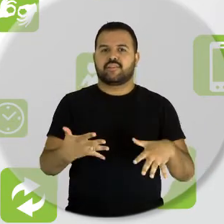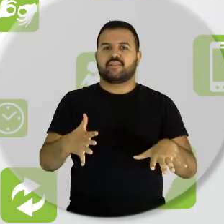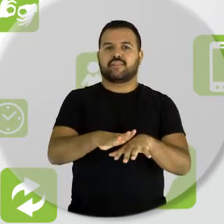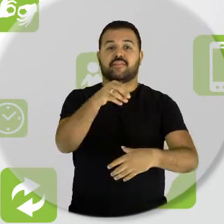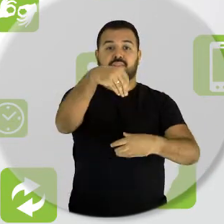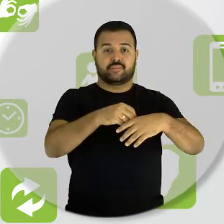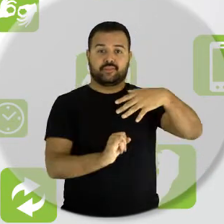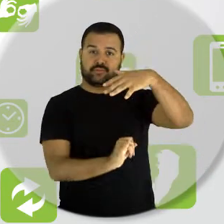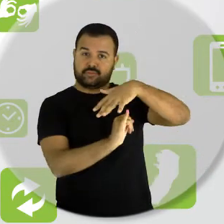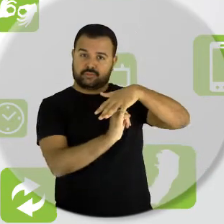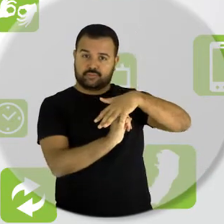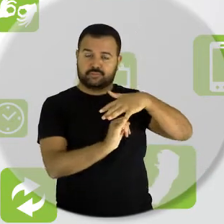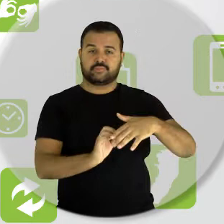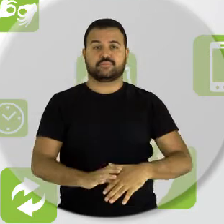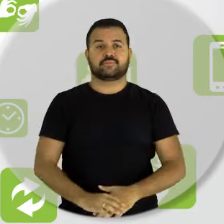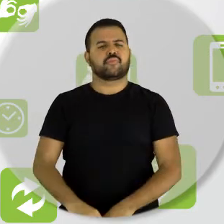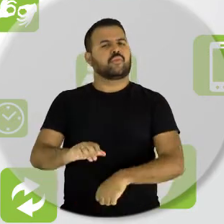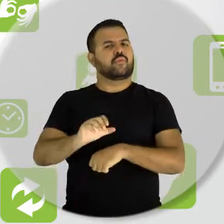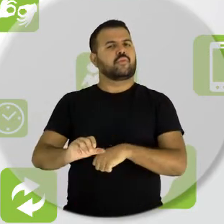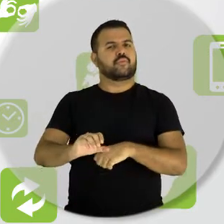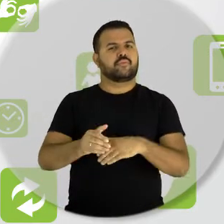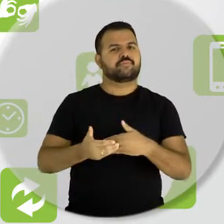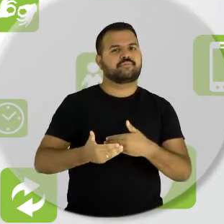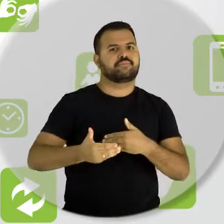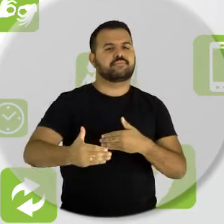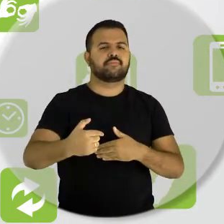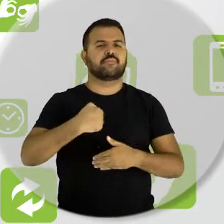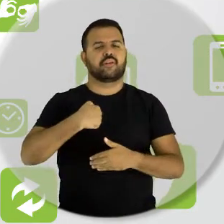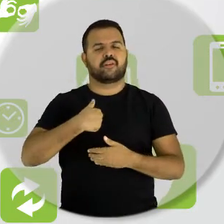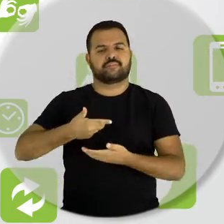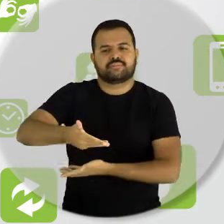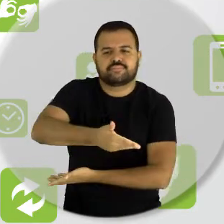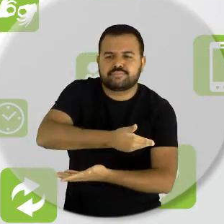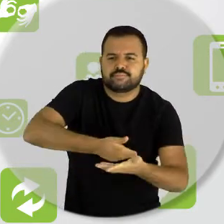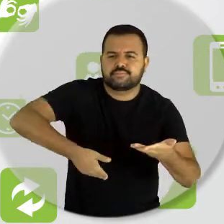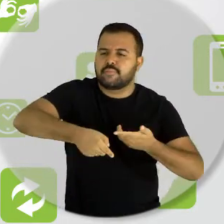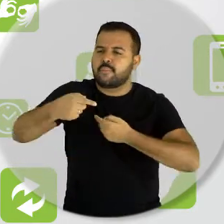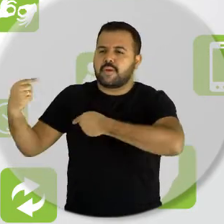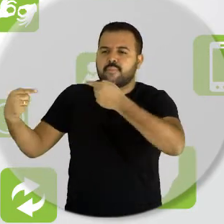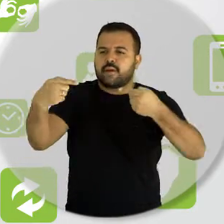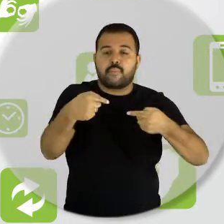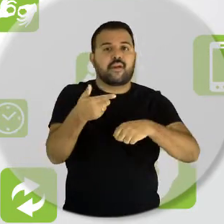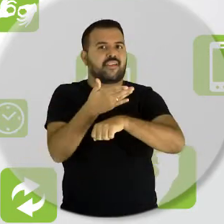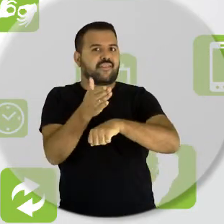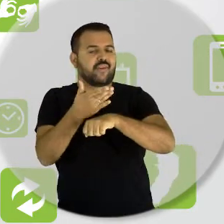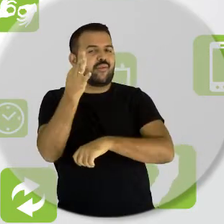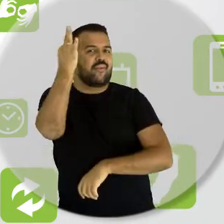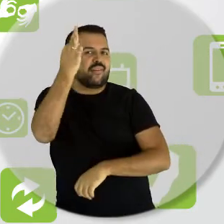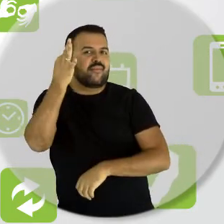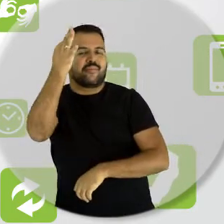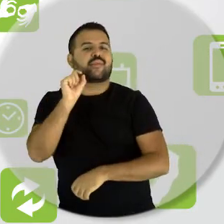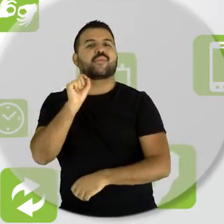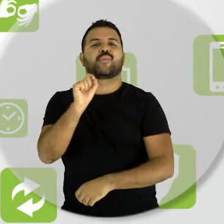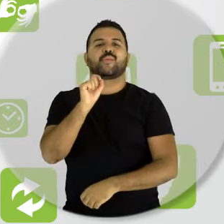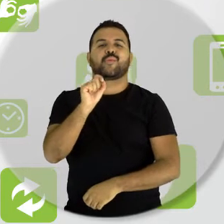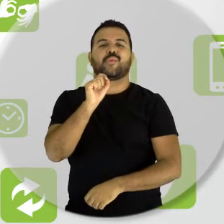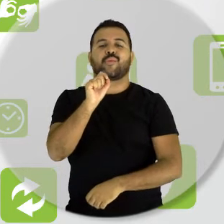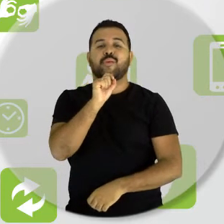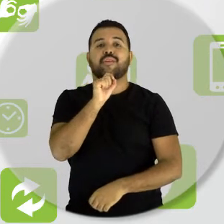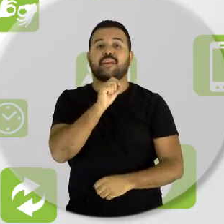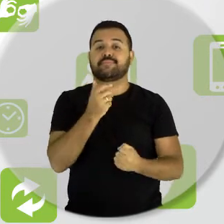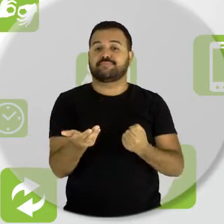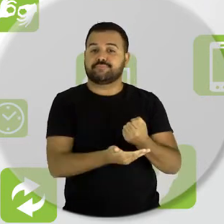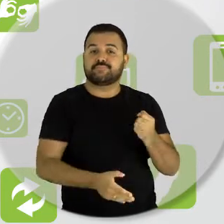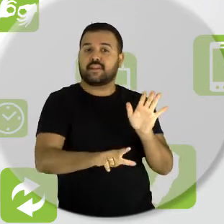no Instituto. Durante o curso, pretendo mediar uma discussão teórico-prática acerca dos marcos